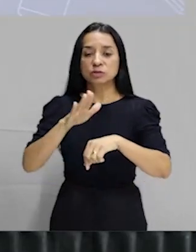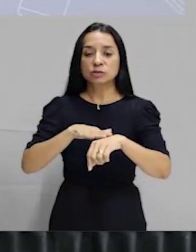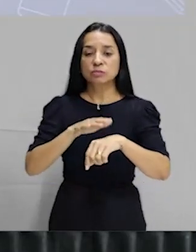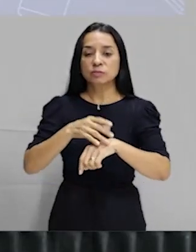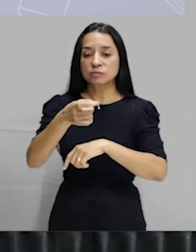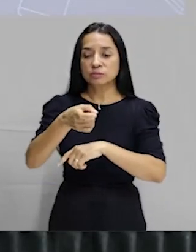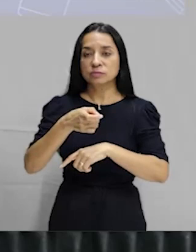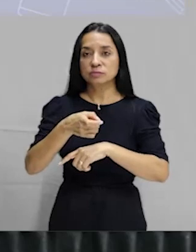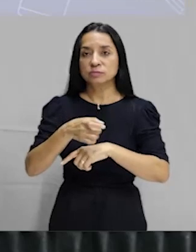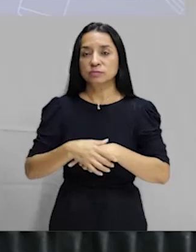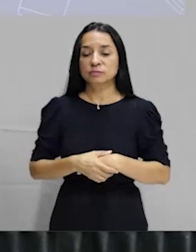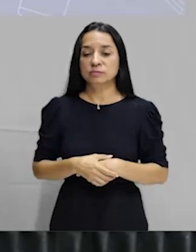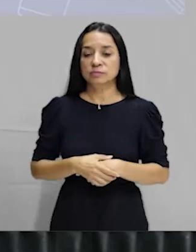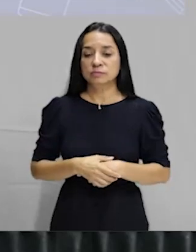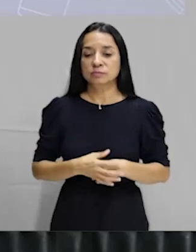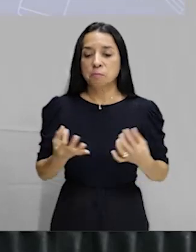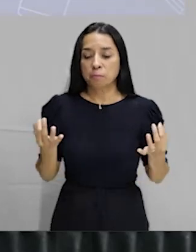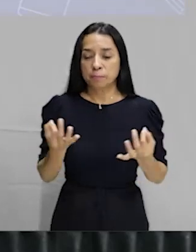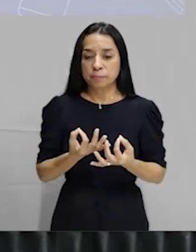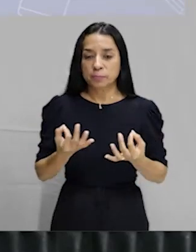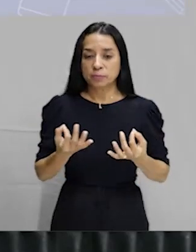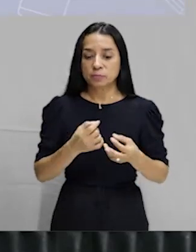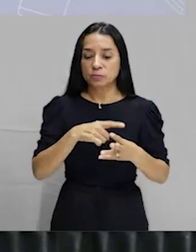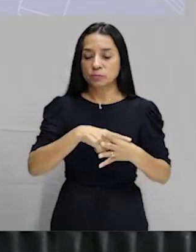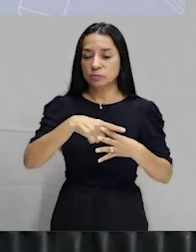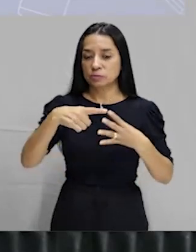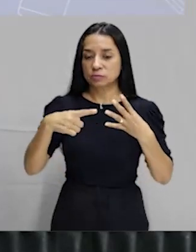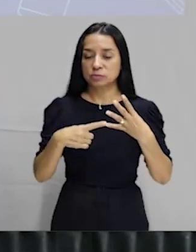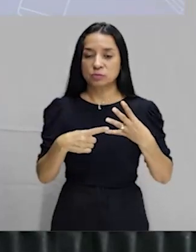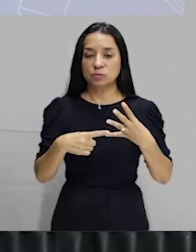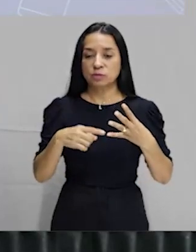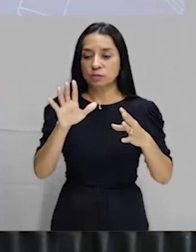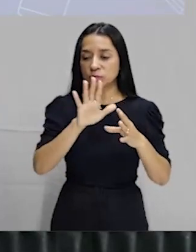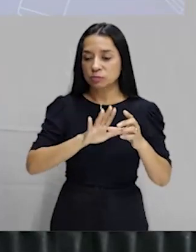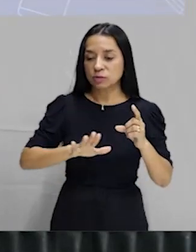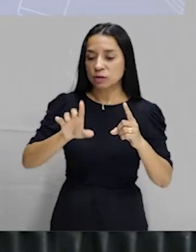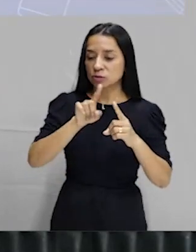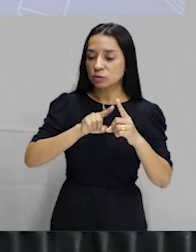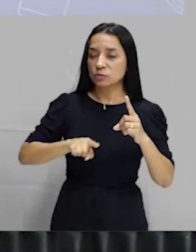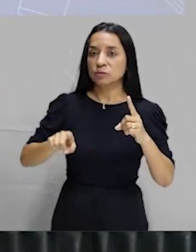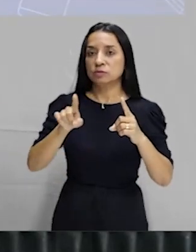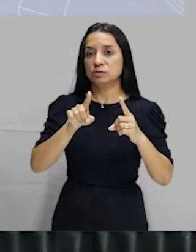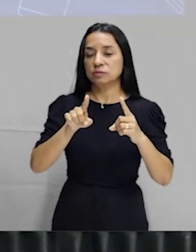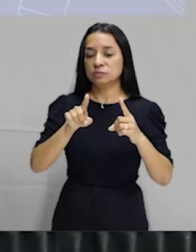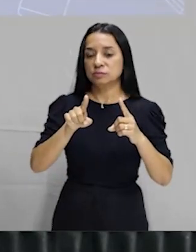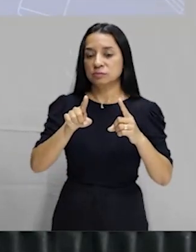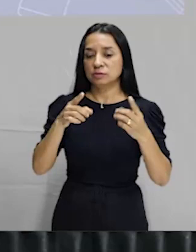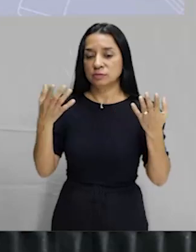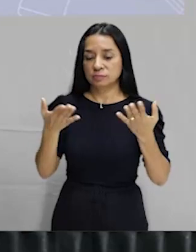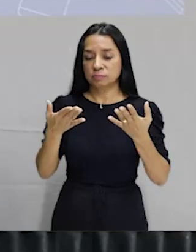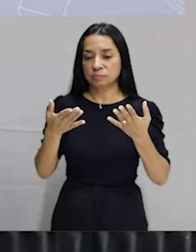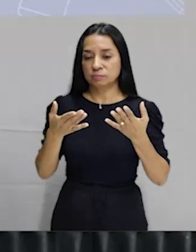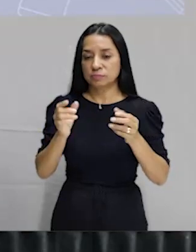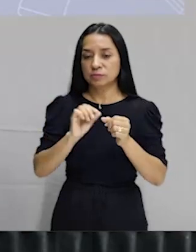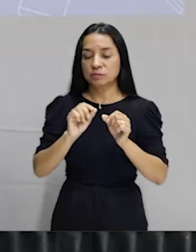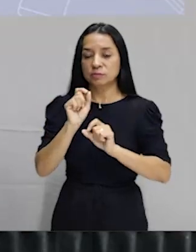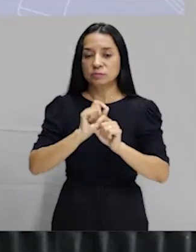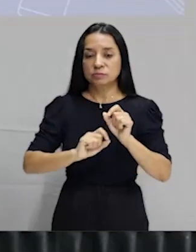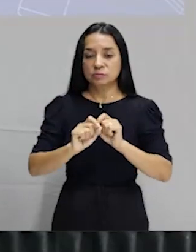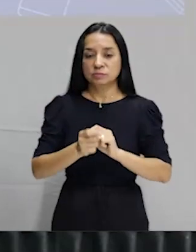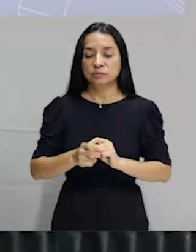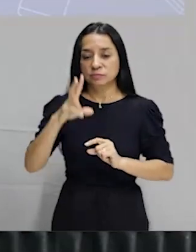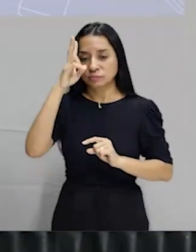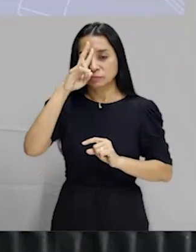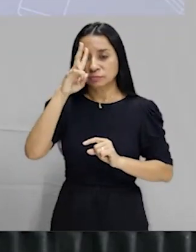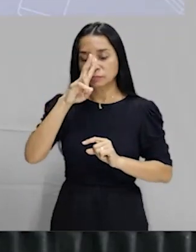x. Pronto. As 4 regiões preenchidas. E agora, o que eu faço?